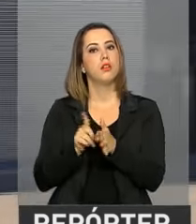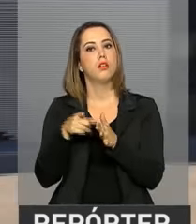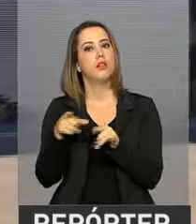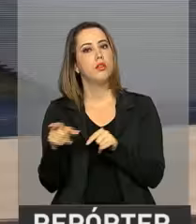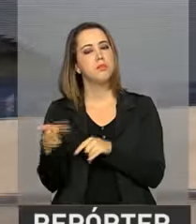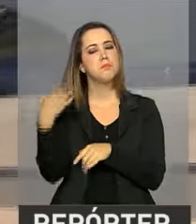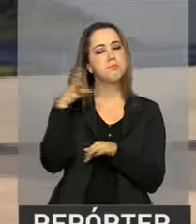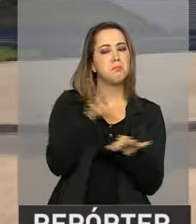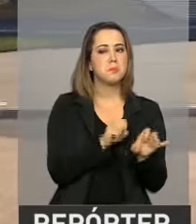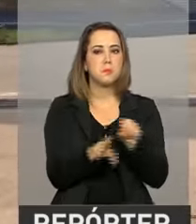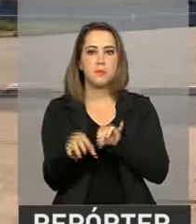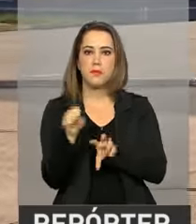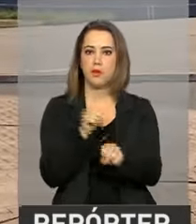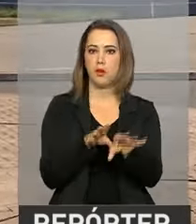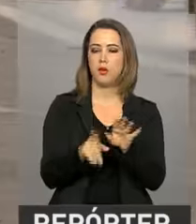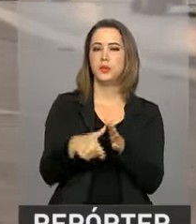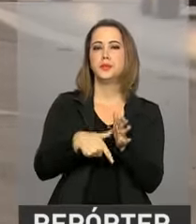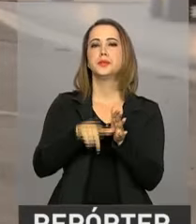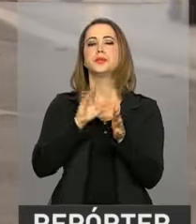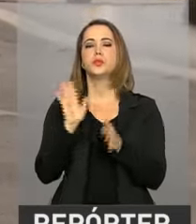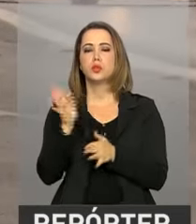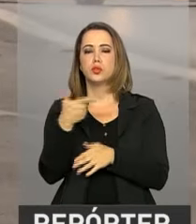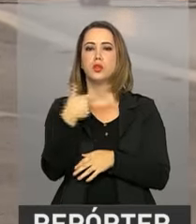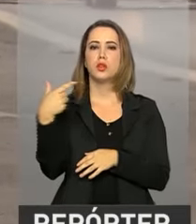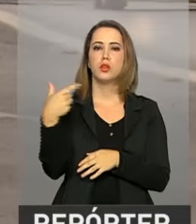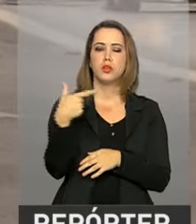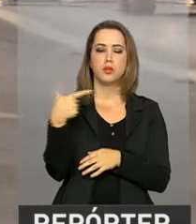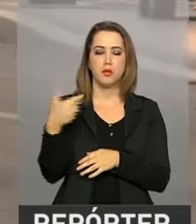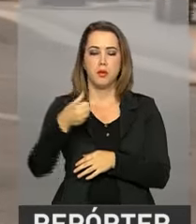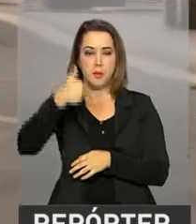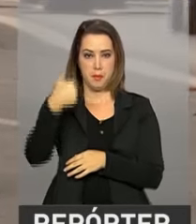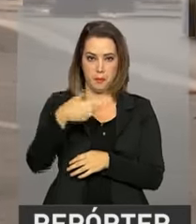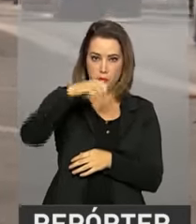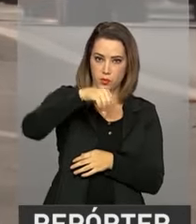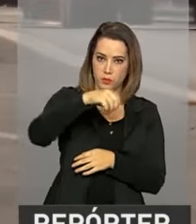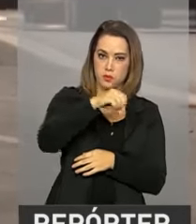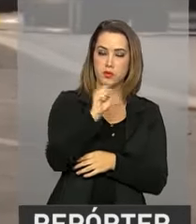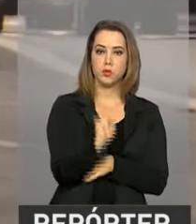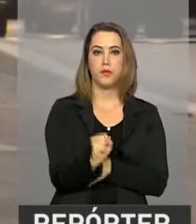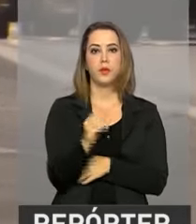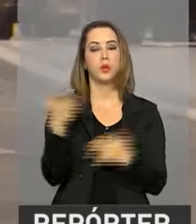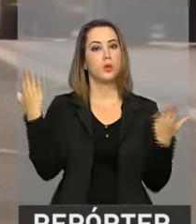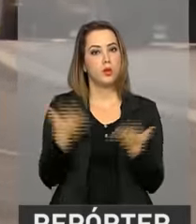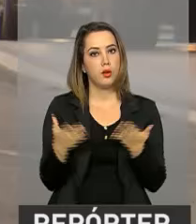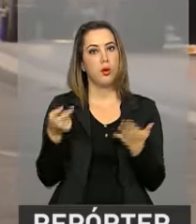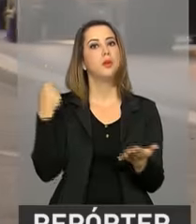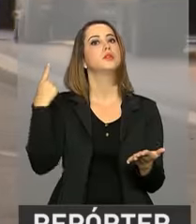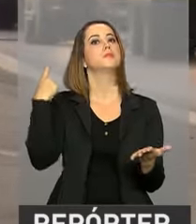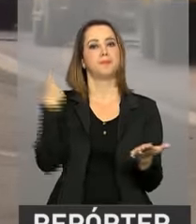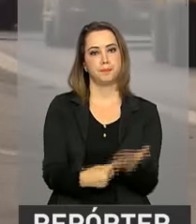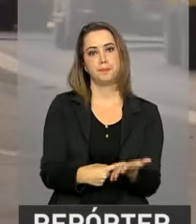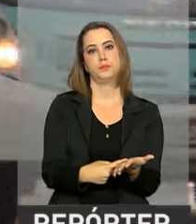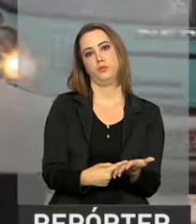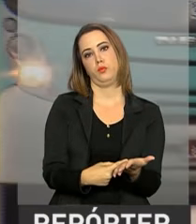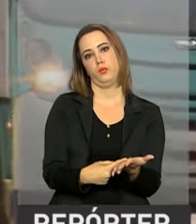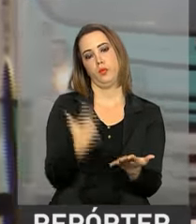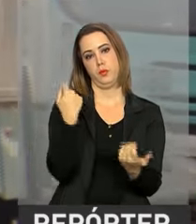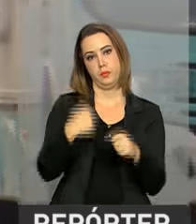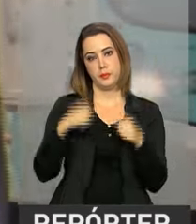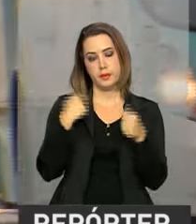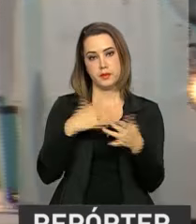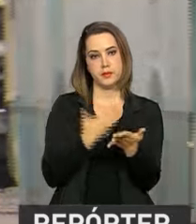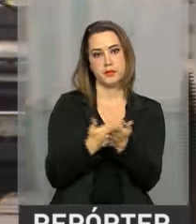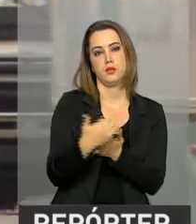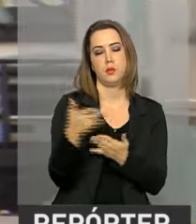Trânsito desde 1998, agora é obrigatório usar faróis ligados durante o dia nas rodovias. A